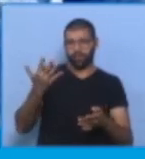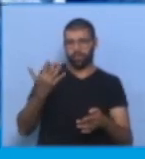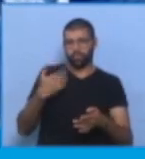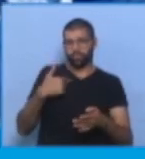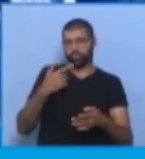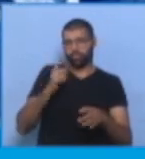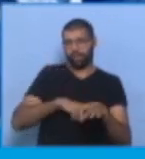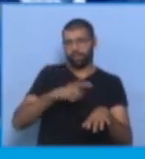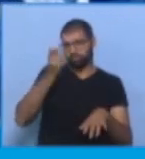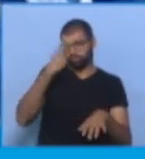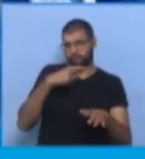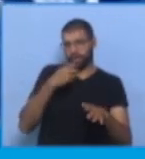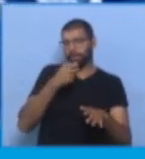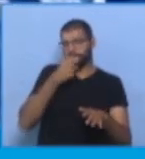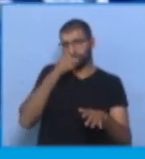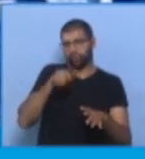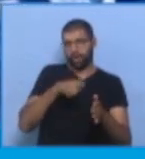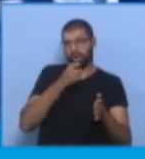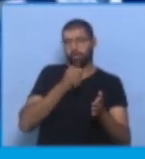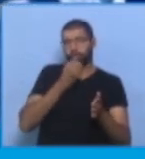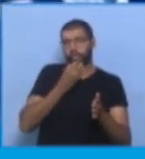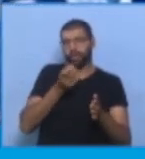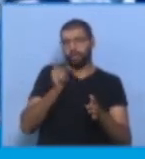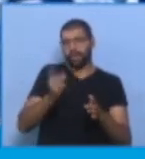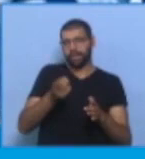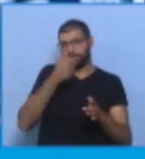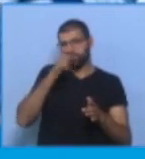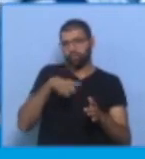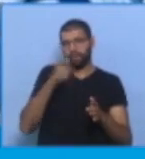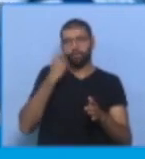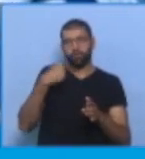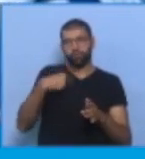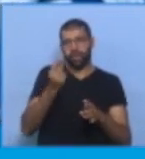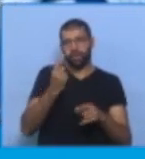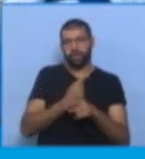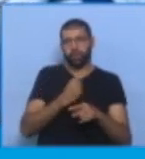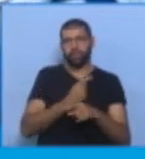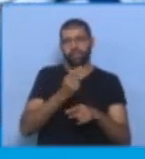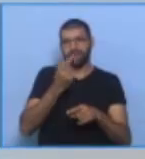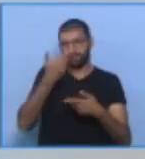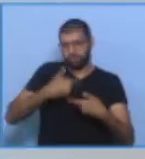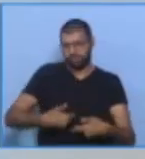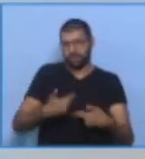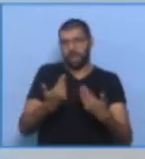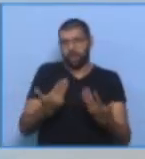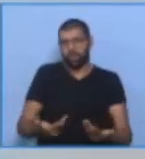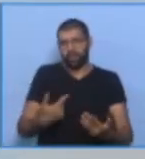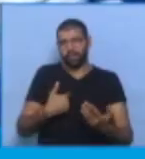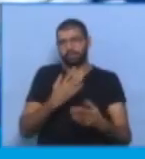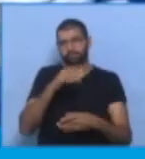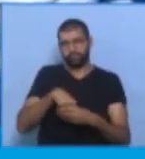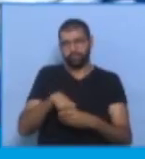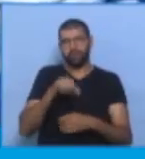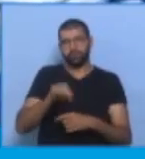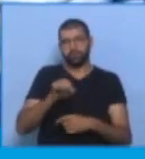do narrador. E, portanto, o narrador tinha que dar sentido a essa realidade. Ao fim e ao cabo, é algo que enquadra a nossa própria existência hoje. Totalmente. A nossa